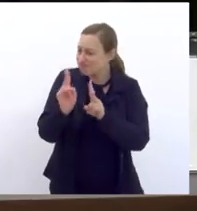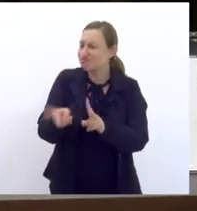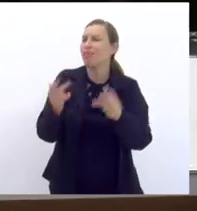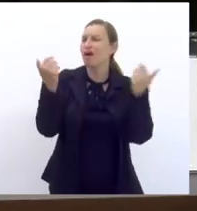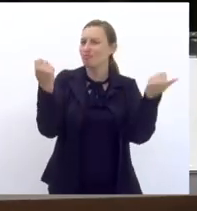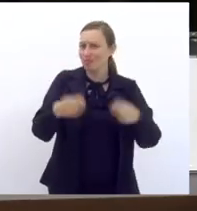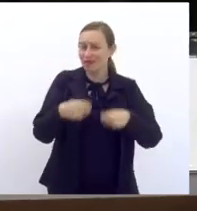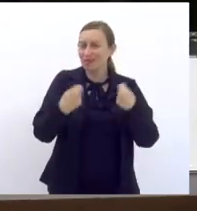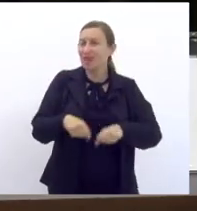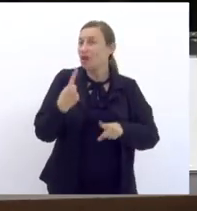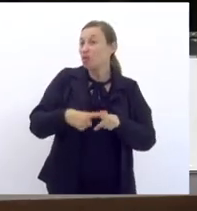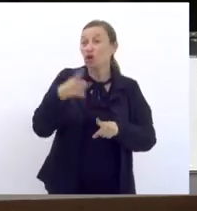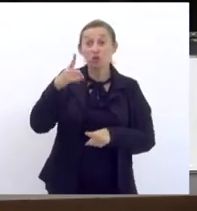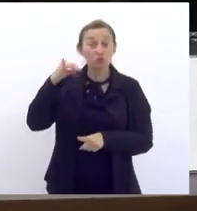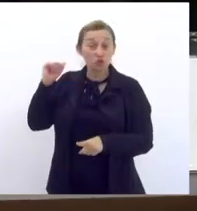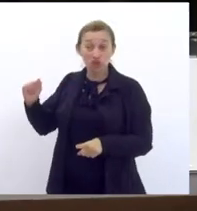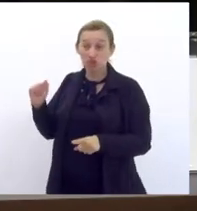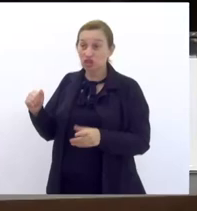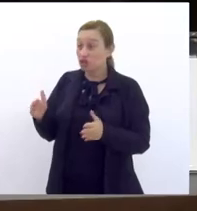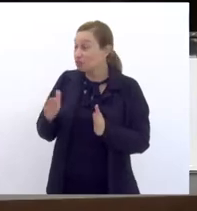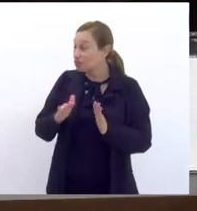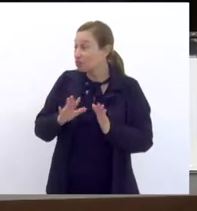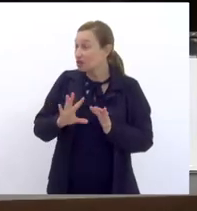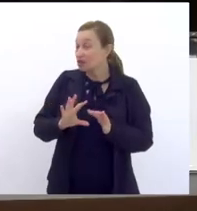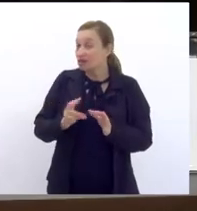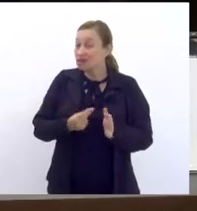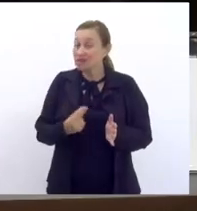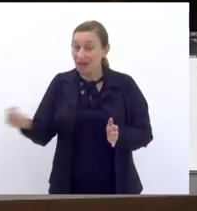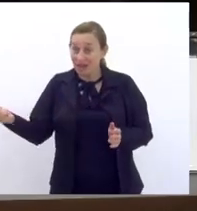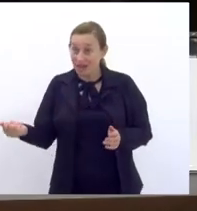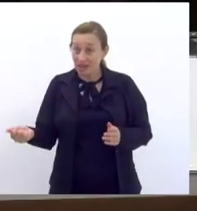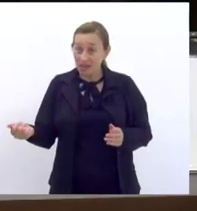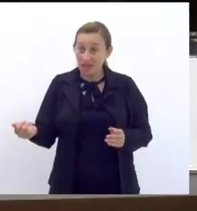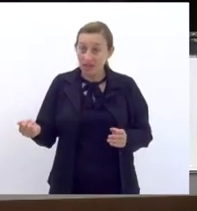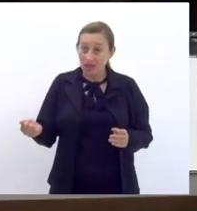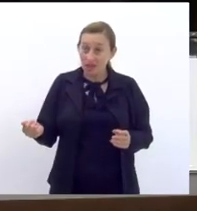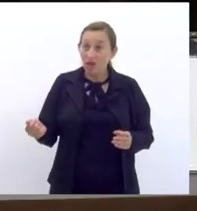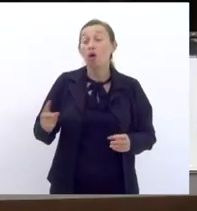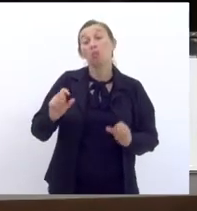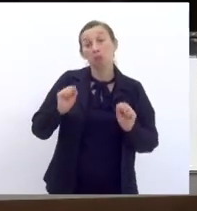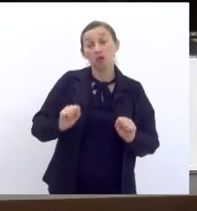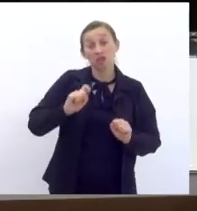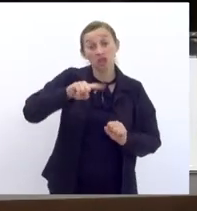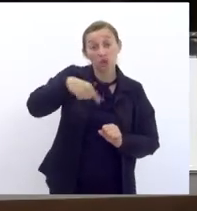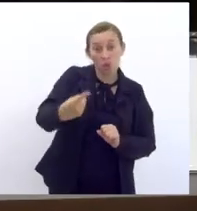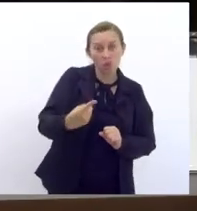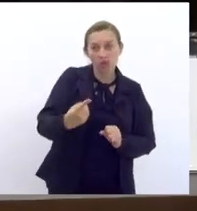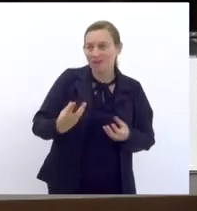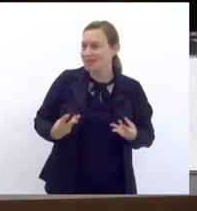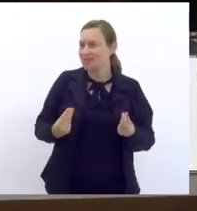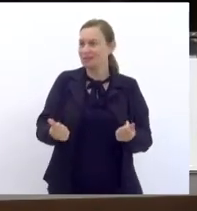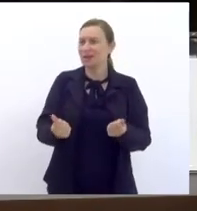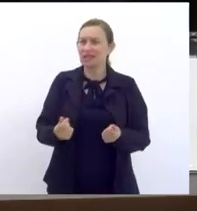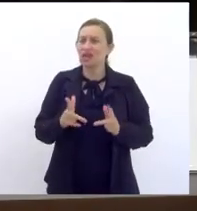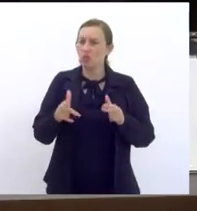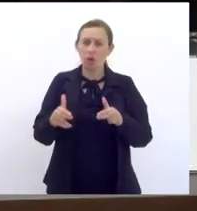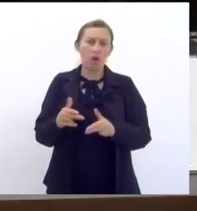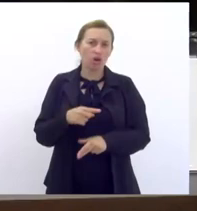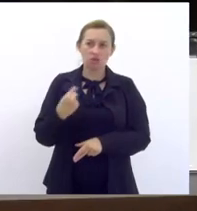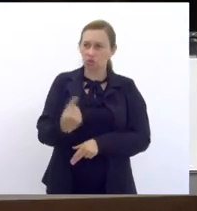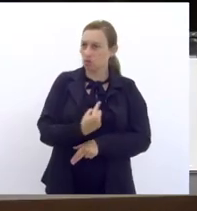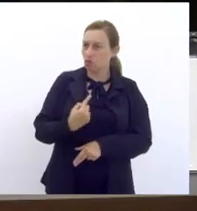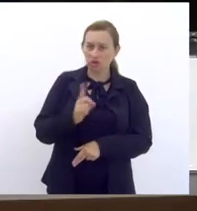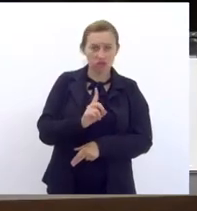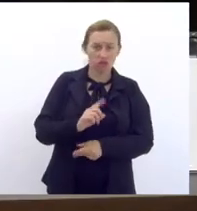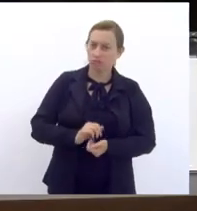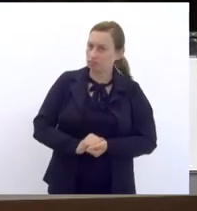porque o dia que eu deixar de ser gestor e entrar Auto gestor Pode ser que eu tô gestor não tenha sensibilidade que nós estamos tendo que a nossa